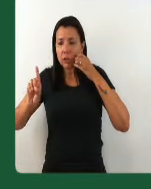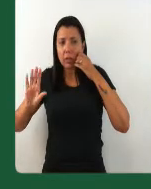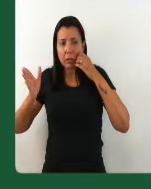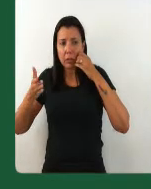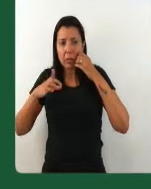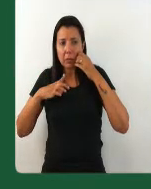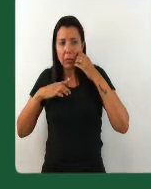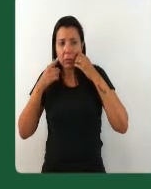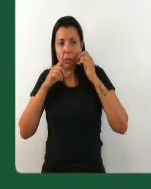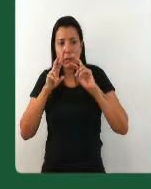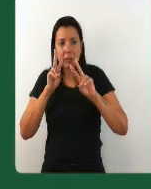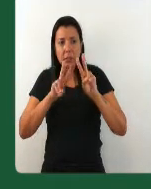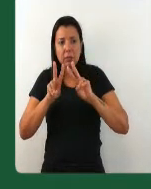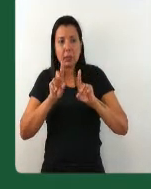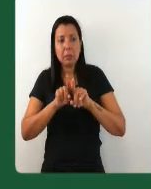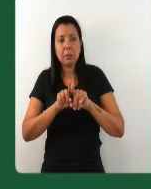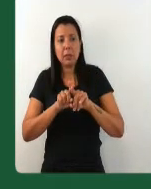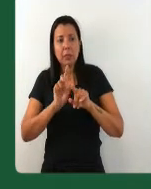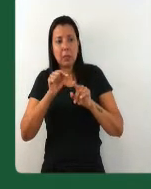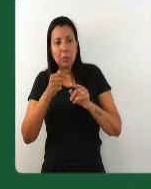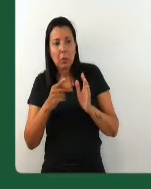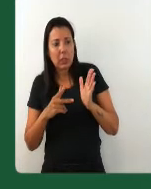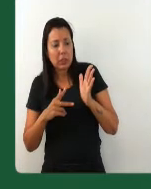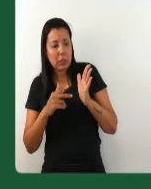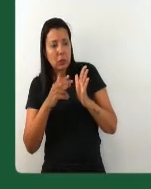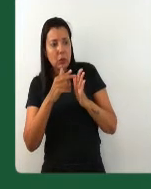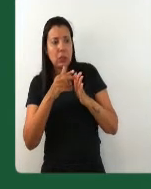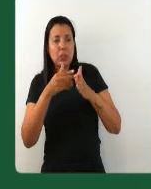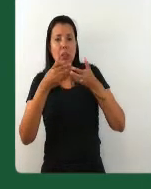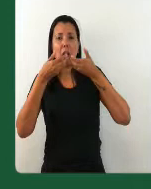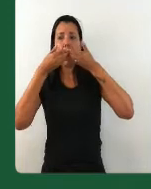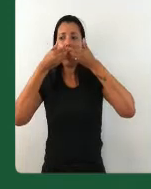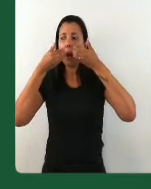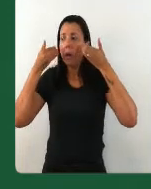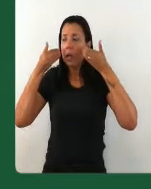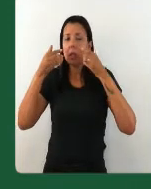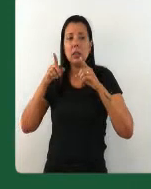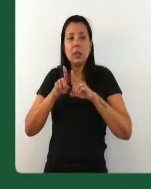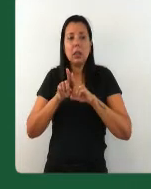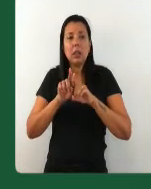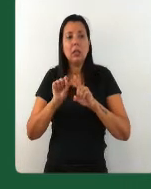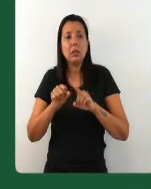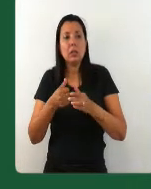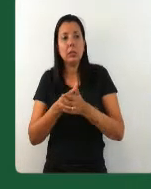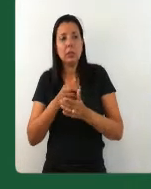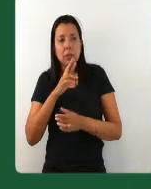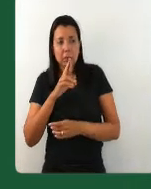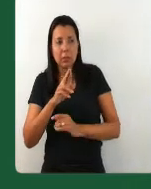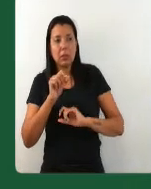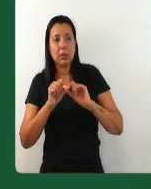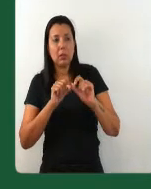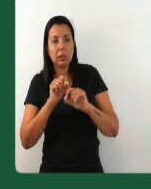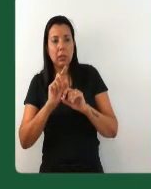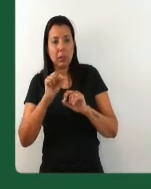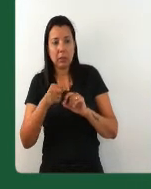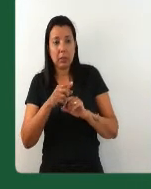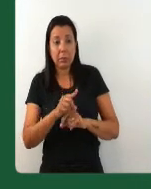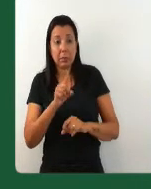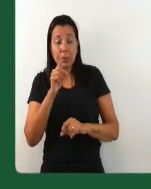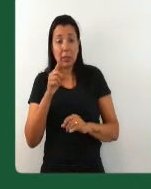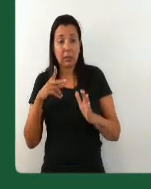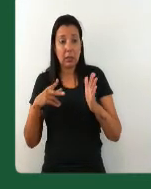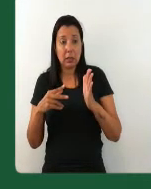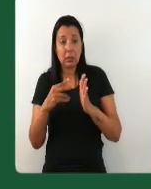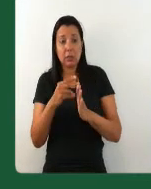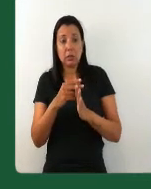conseguimos ver o pré-operatório, o céu da boca aberto e ao lado o resultado após a primeira